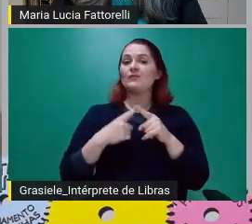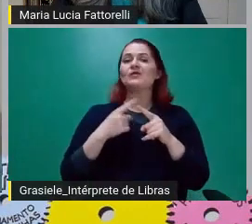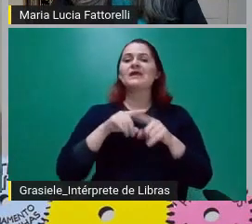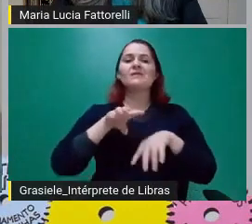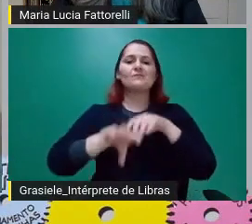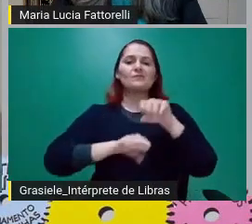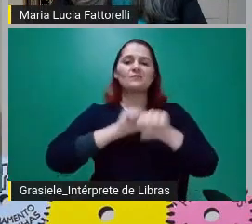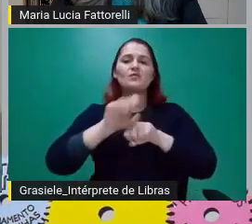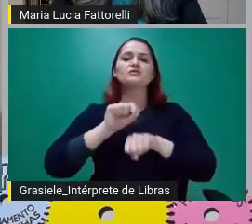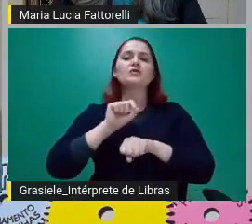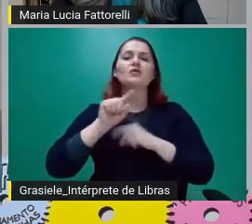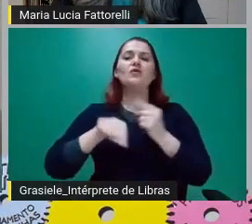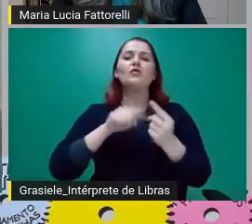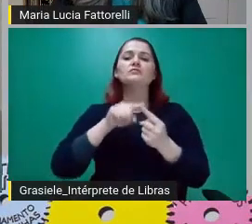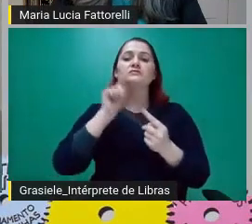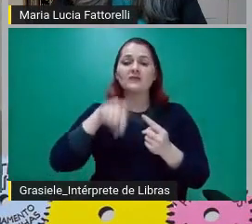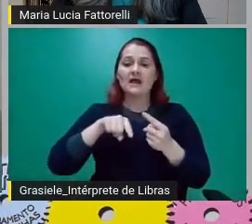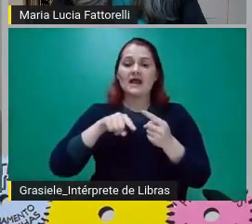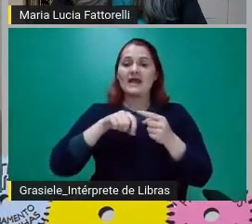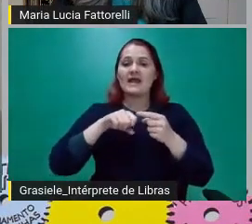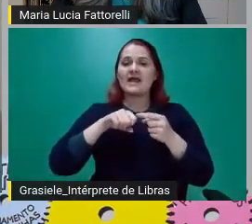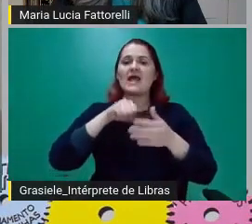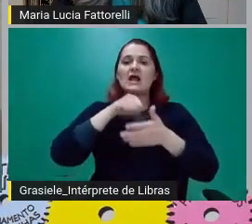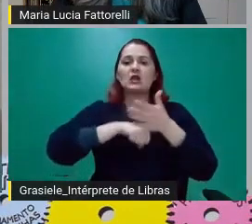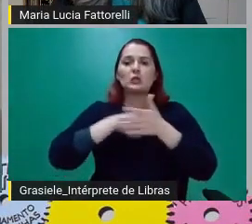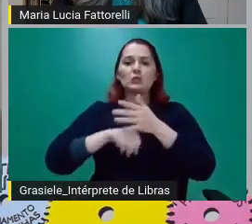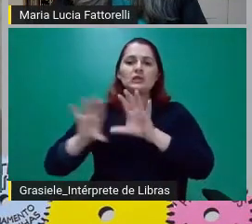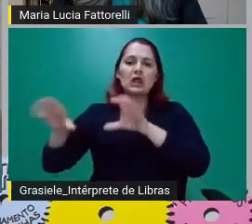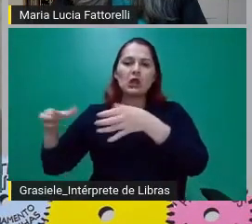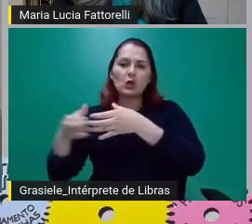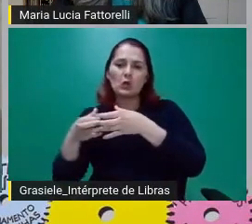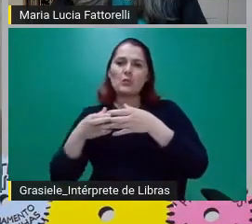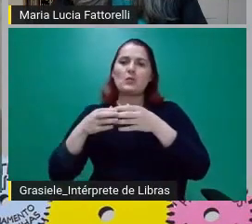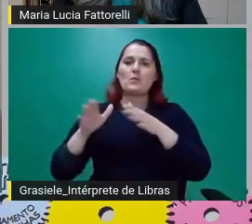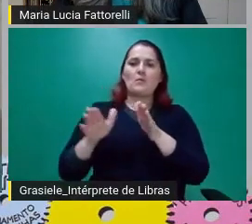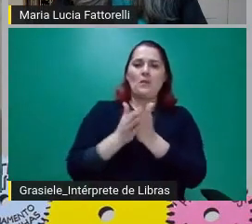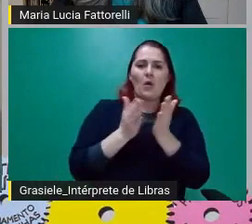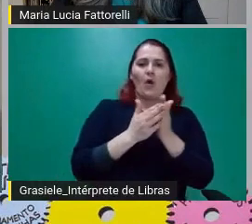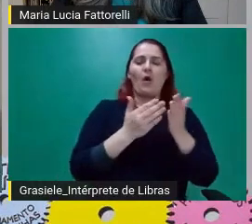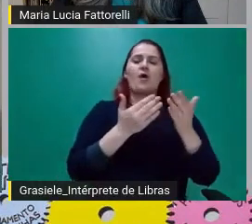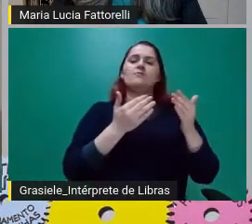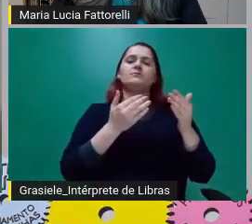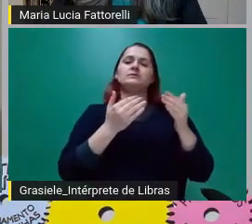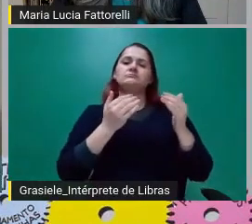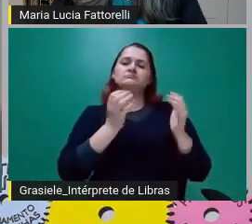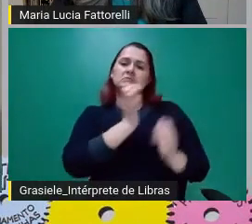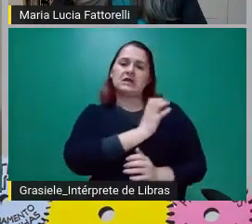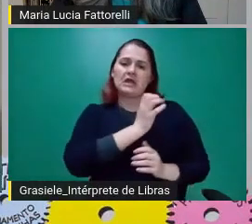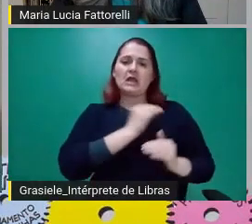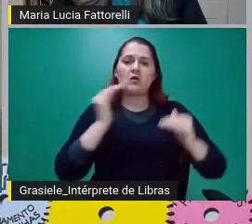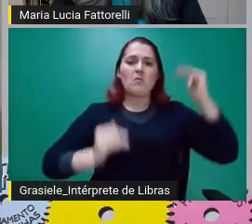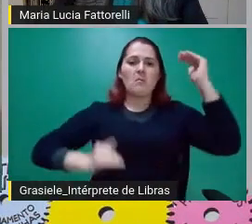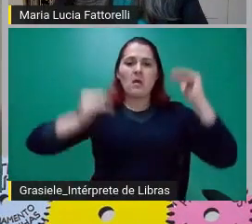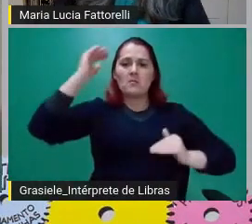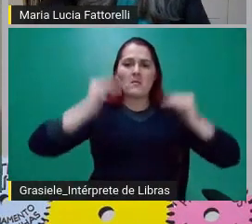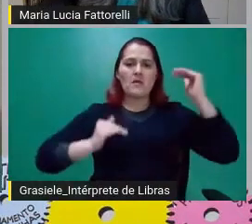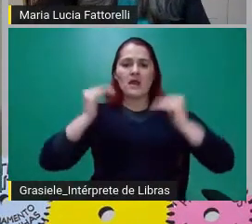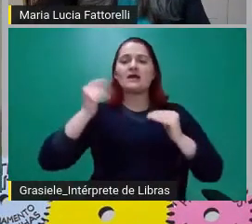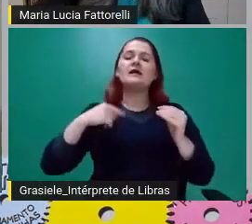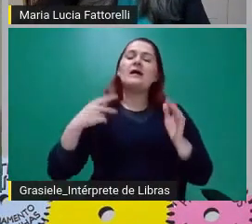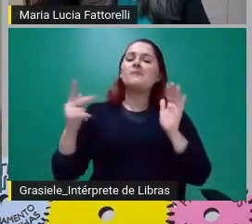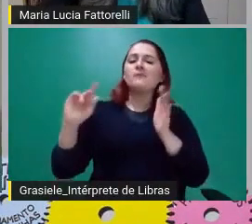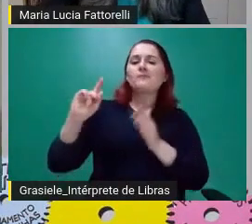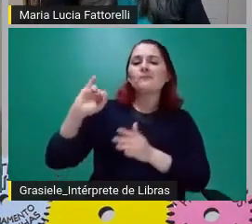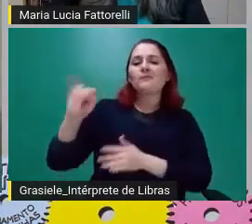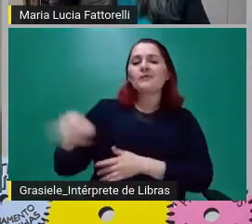né? Então, nós estávamos, naquele momento, numa conjuntura ofensiva da luta de classes. E aí, entendendo a luta de